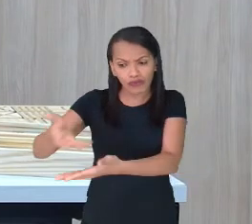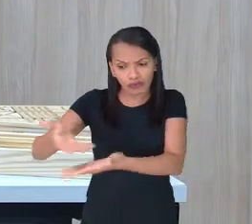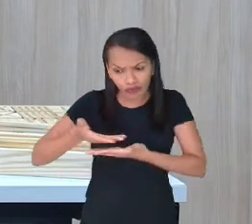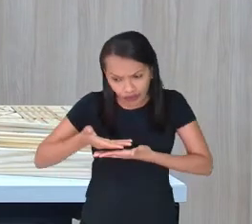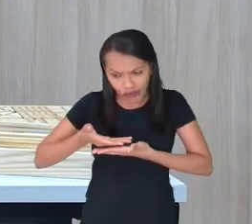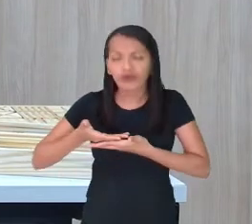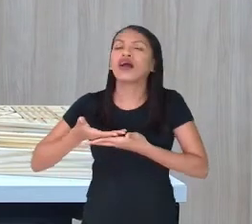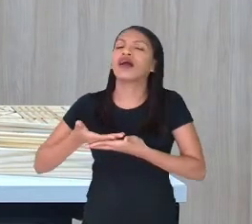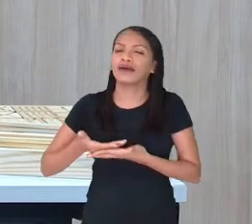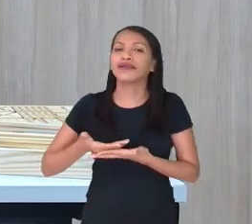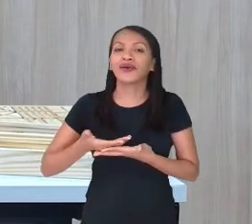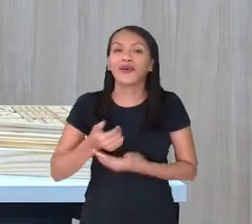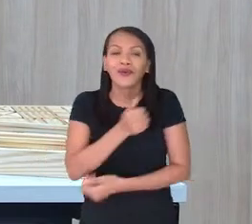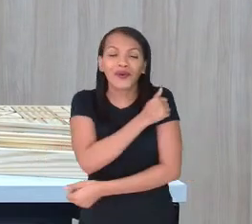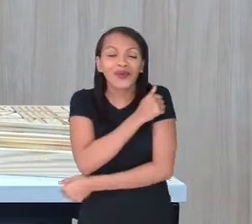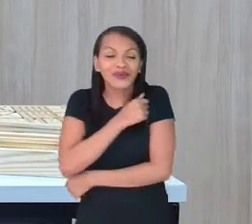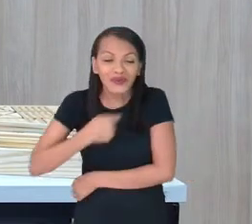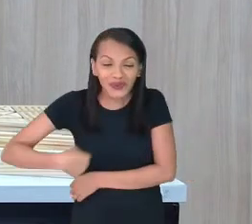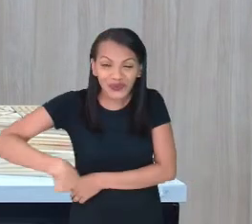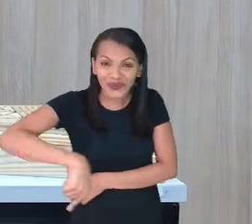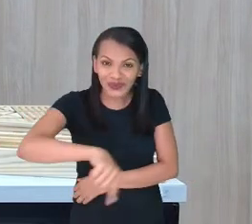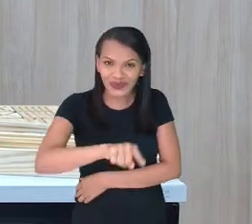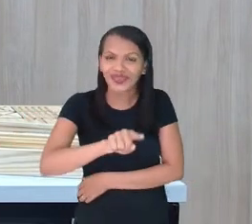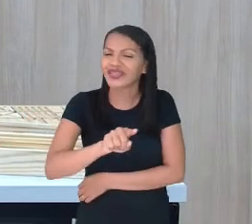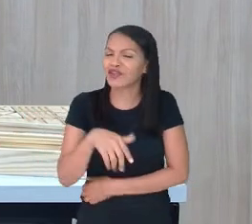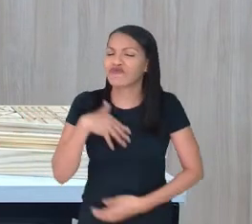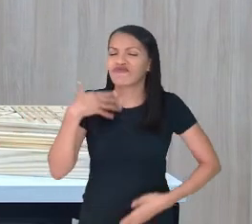maior propensão à aprendizagem.